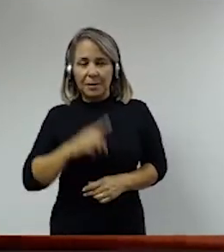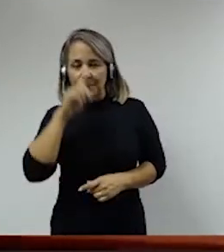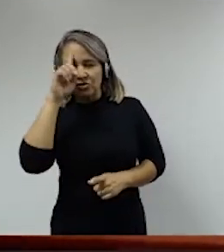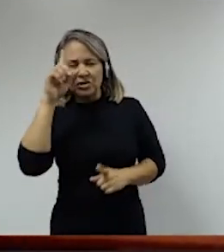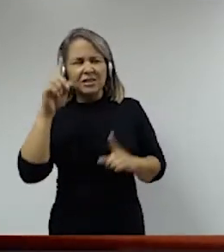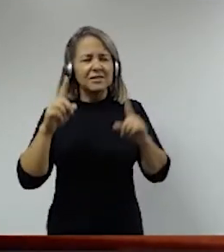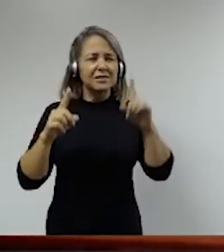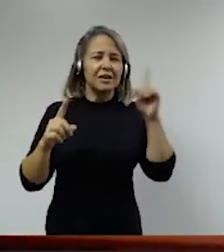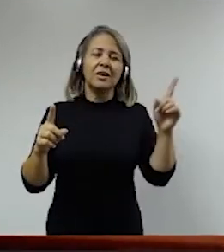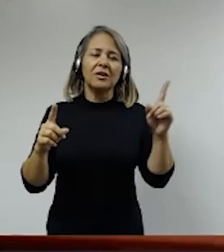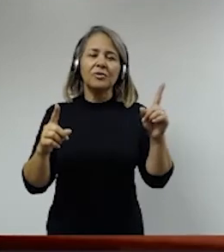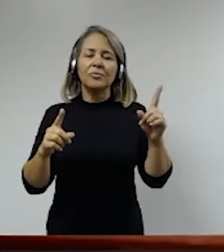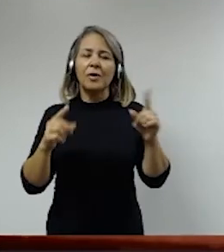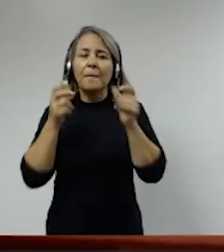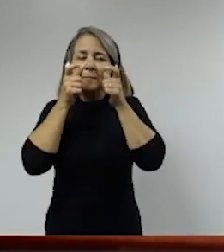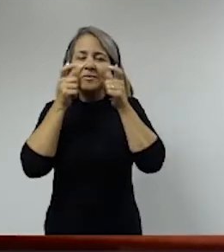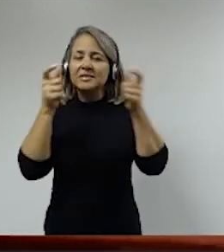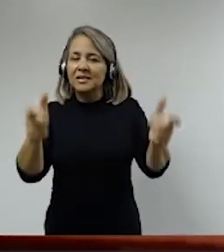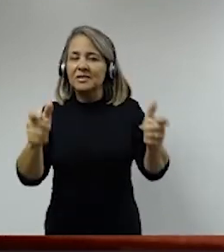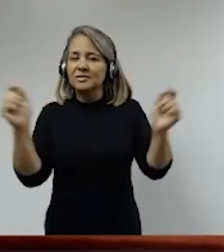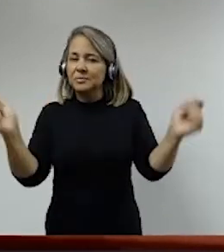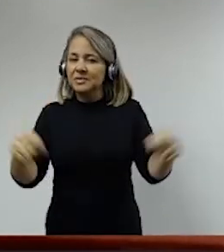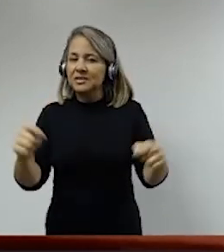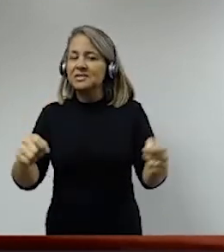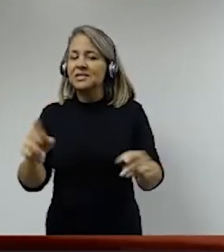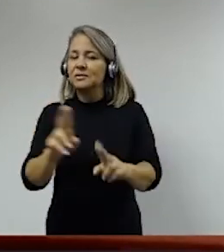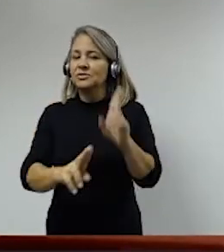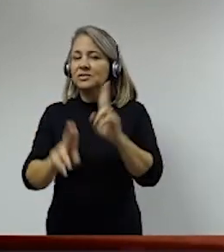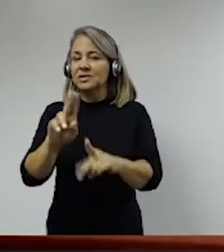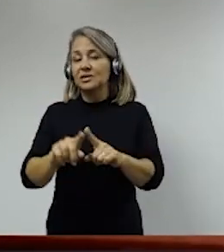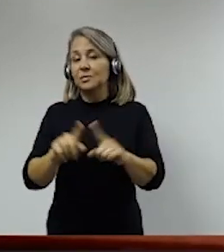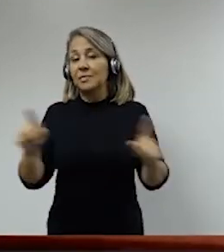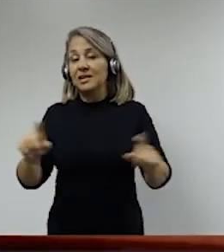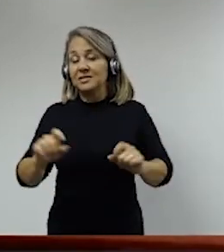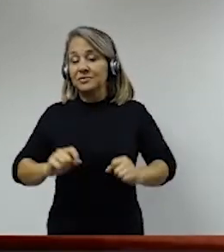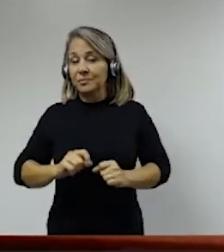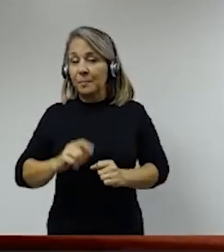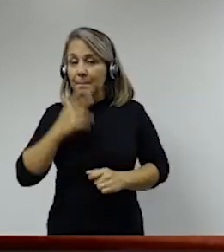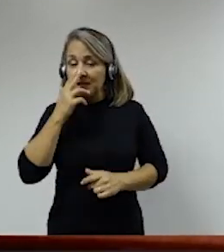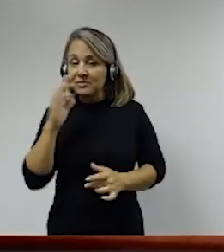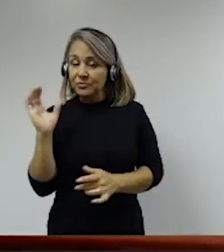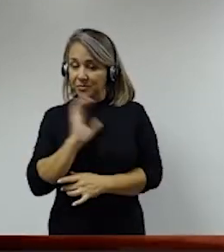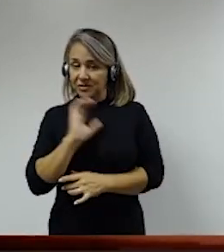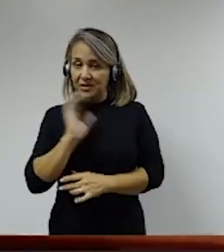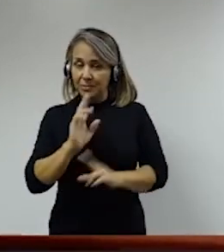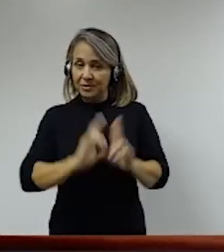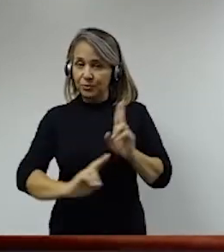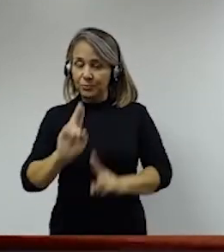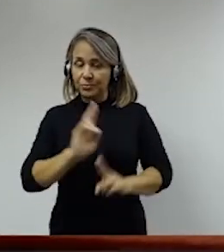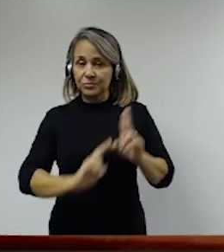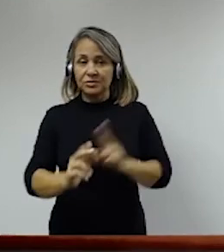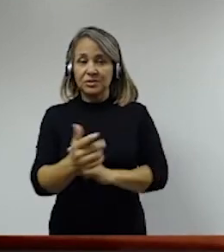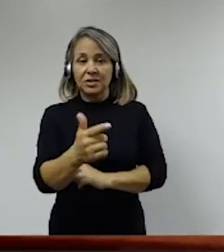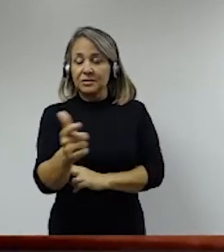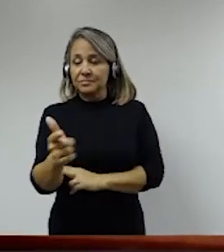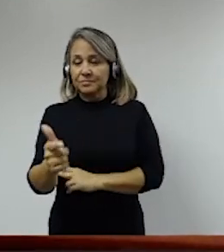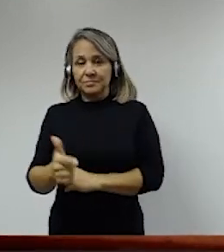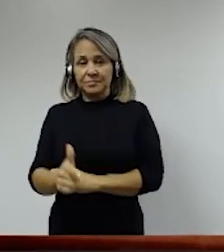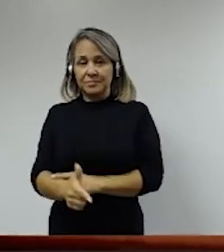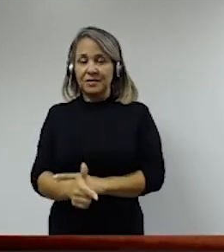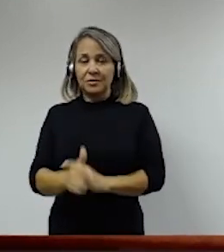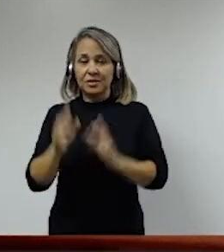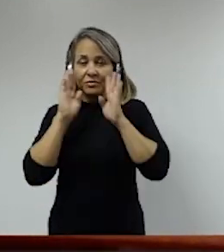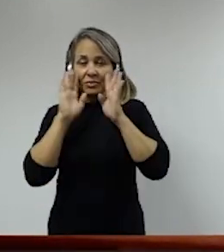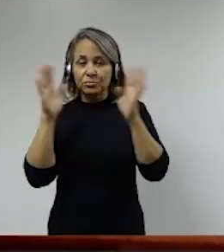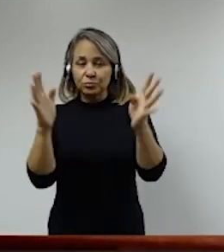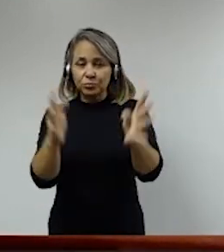imaginação, enfim, a expectativa de que efetivamente poderiam ser utilizados, o fato é que acelerou algumas formas de uso, enfim, que não estavam, né, no